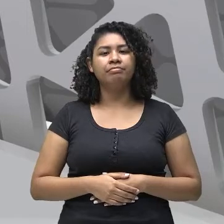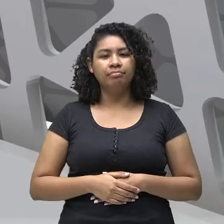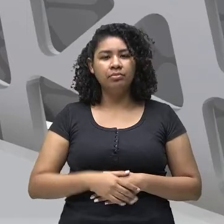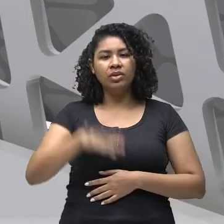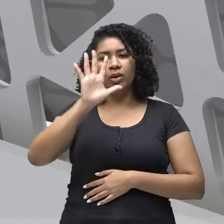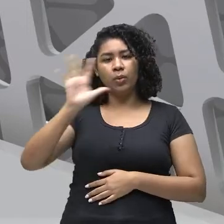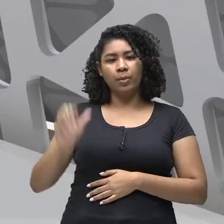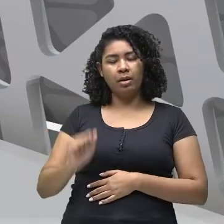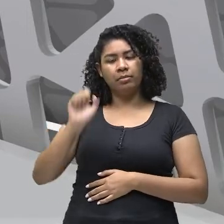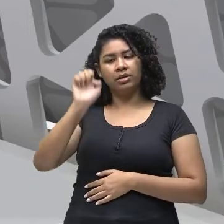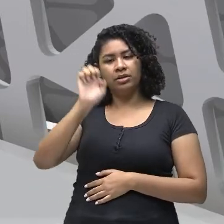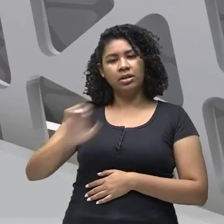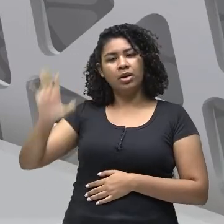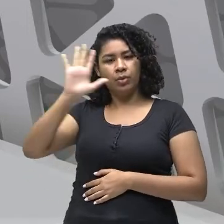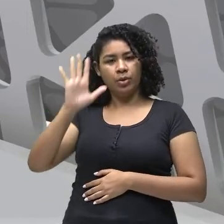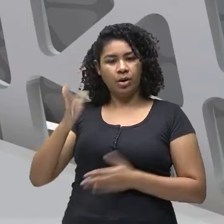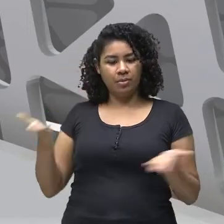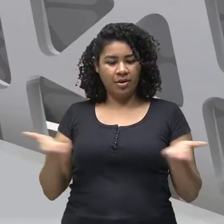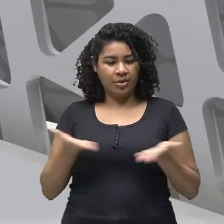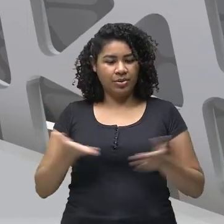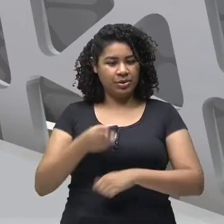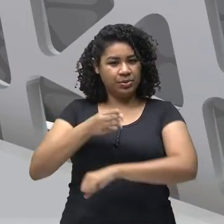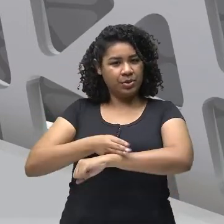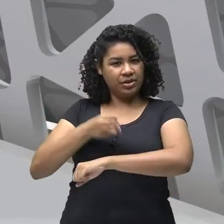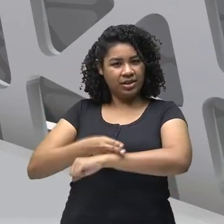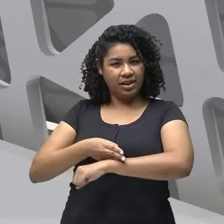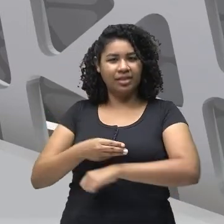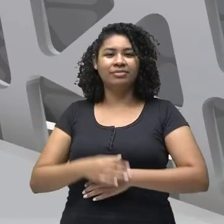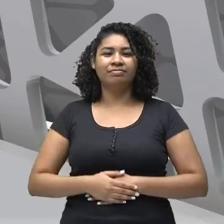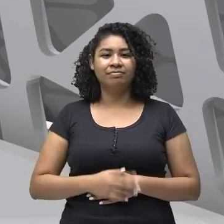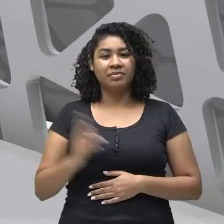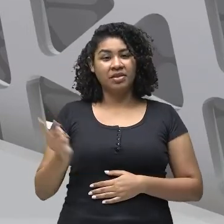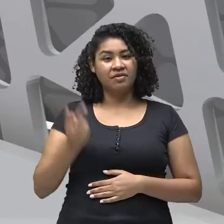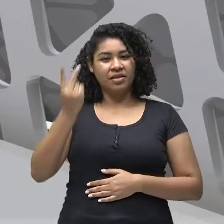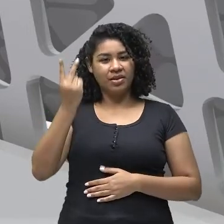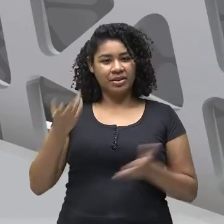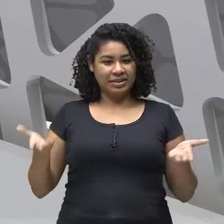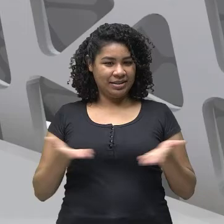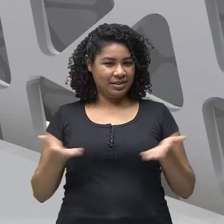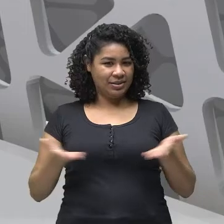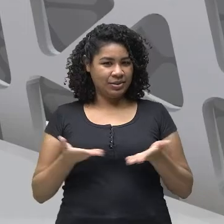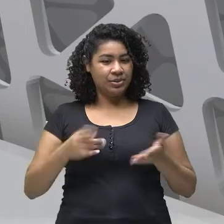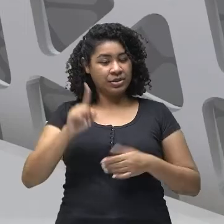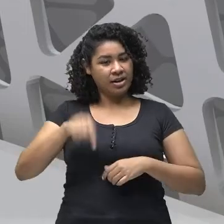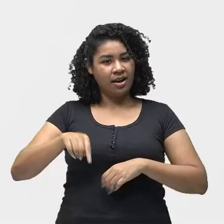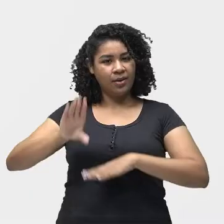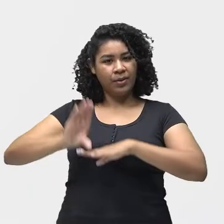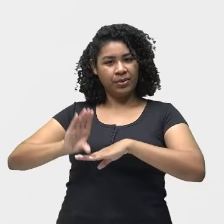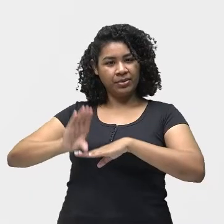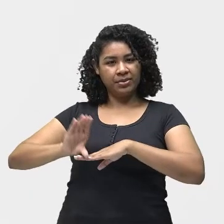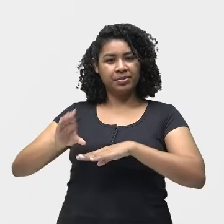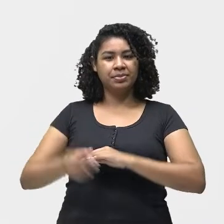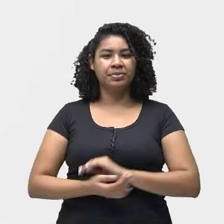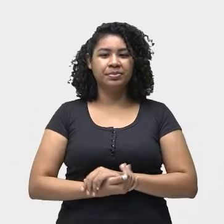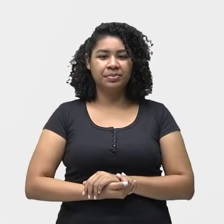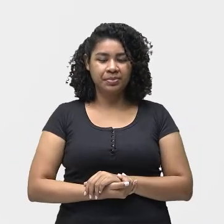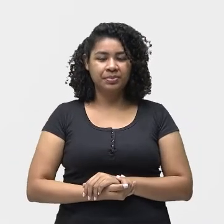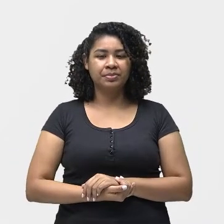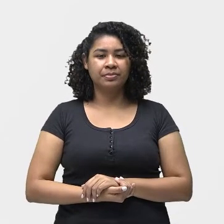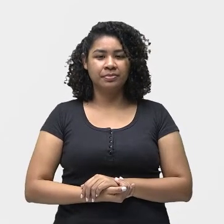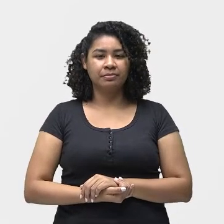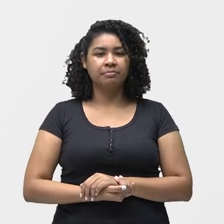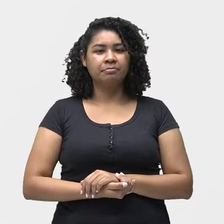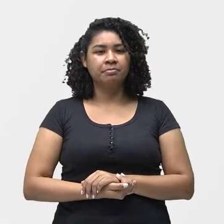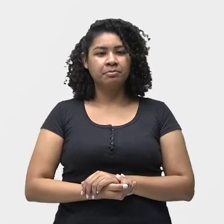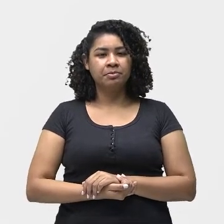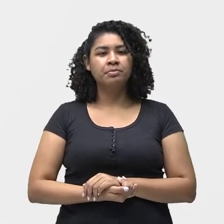Europa moderna, que vai dar base para a Europa de hoje, para a Europa contemporânea. Ok? Continuando. As